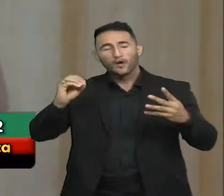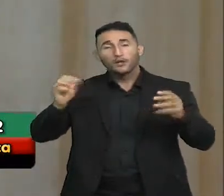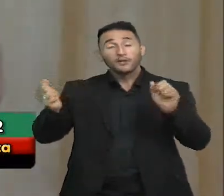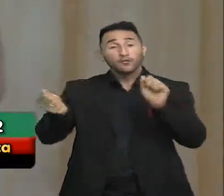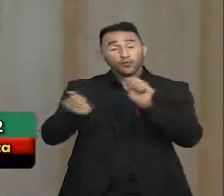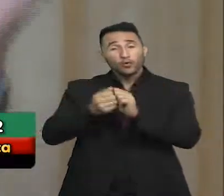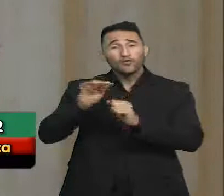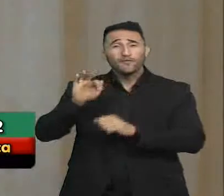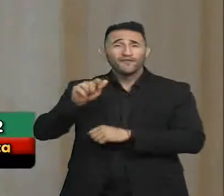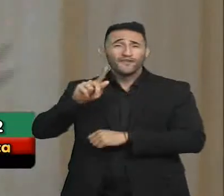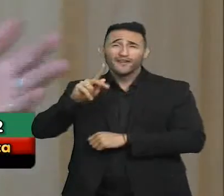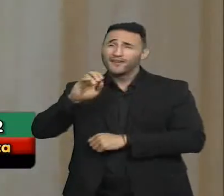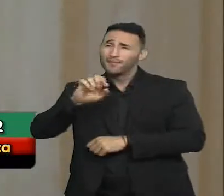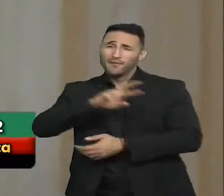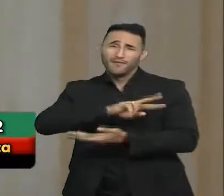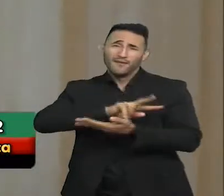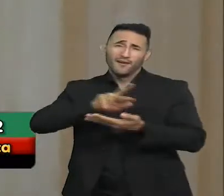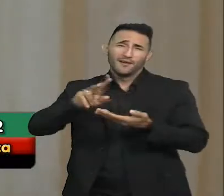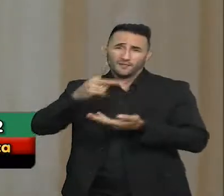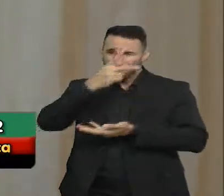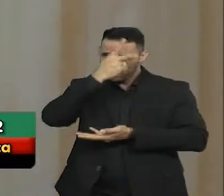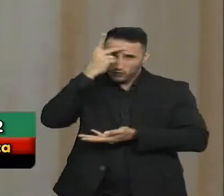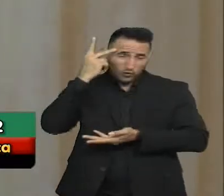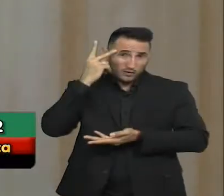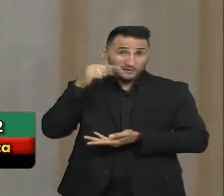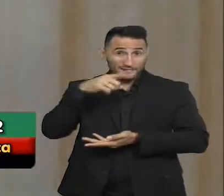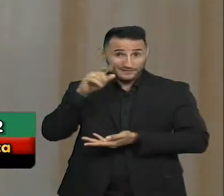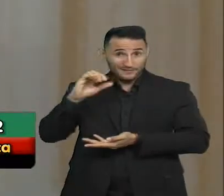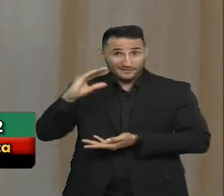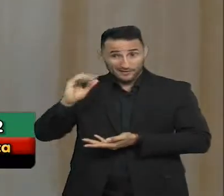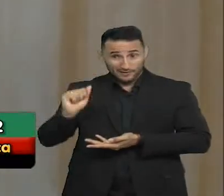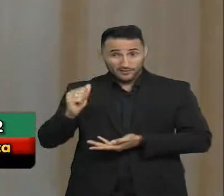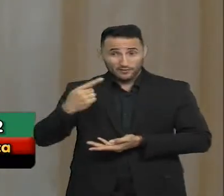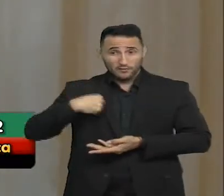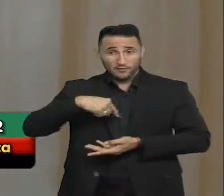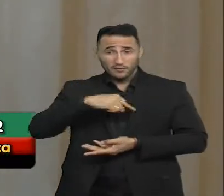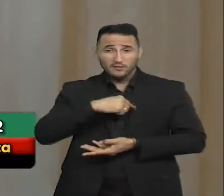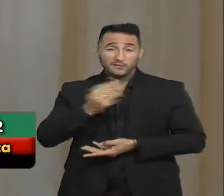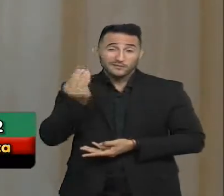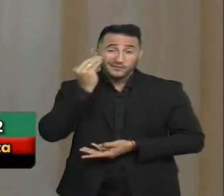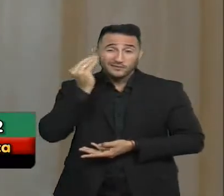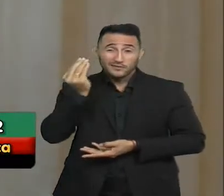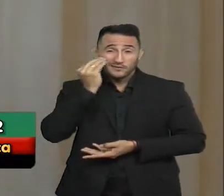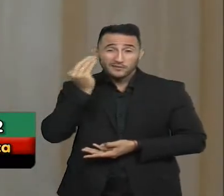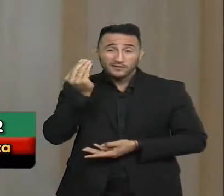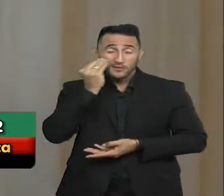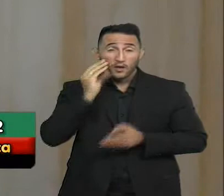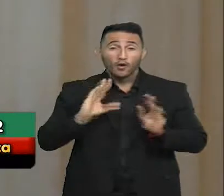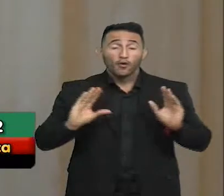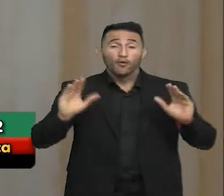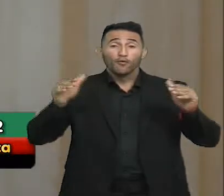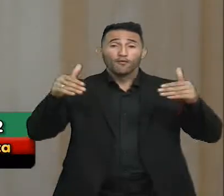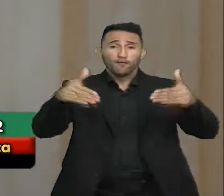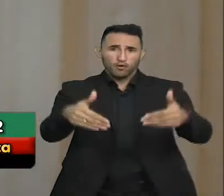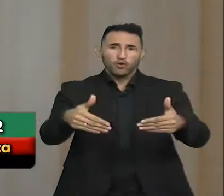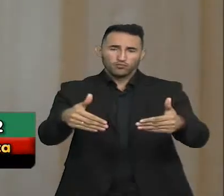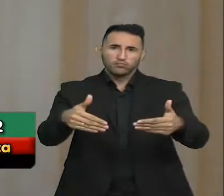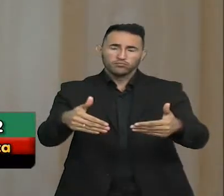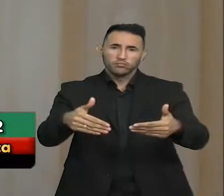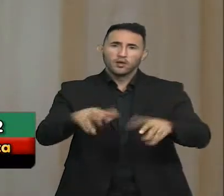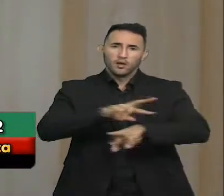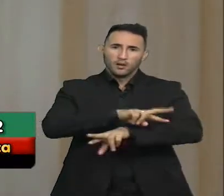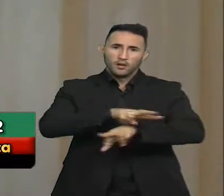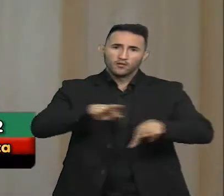Felipe, junto com um monte de outros, né, do Zeca, a gente buscou manter o fórum tradicional